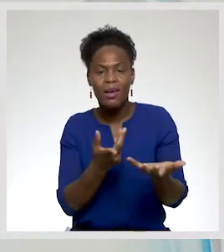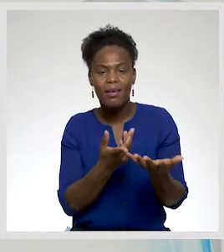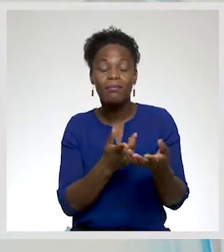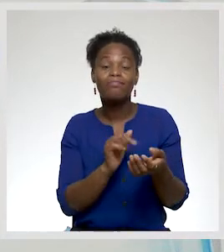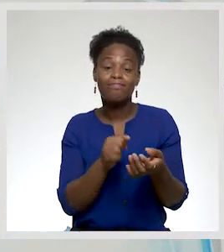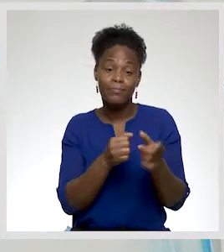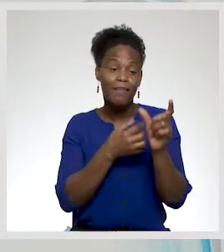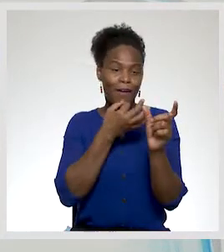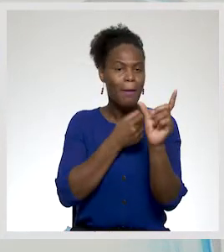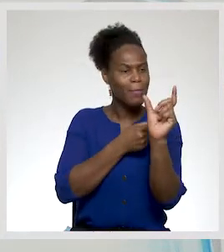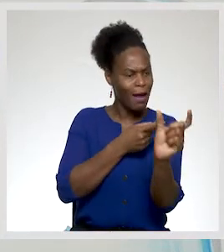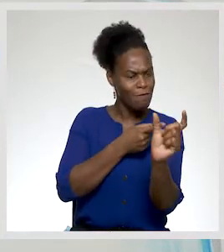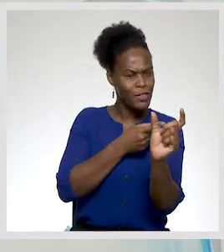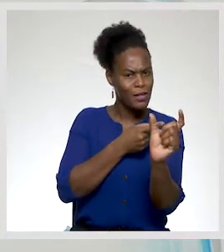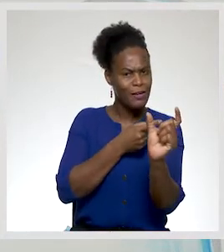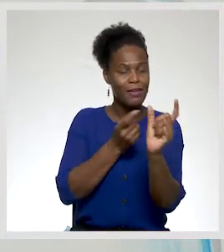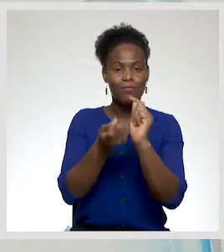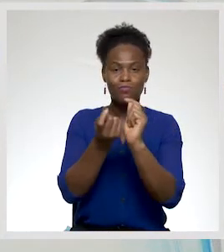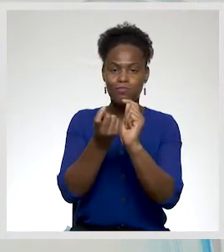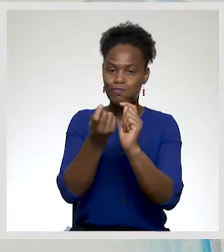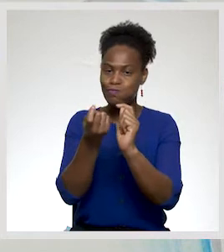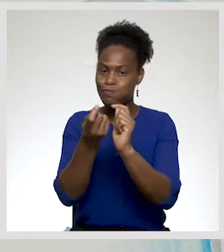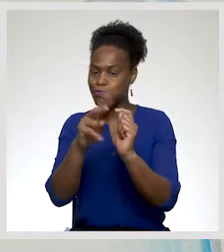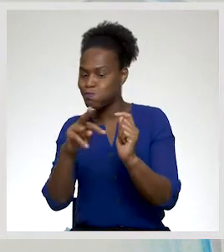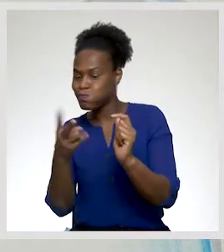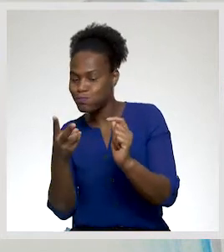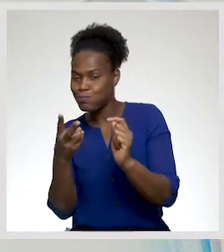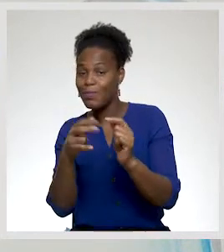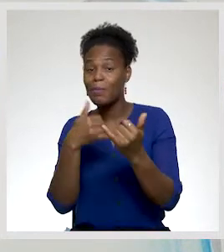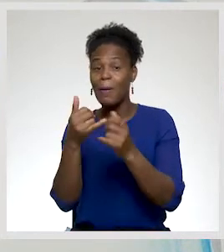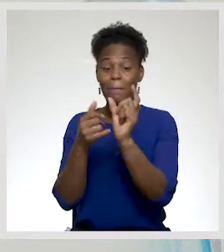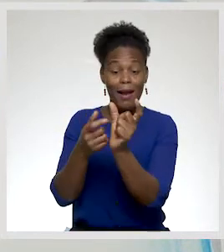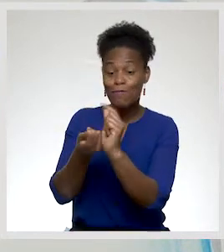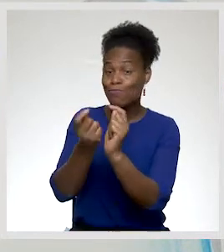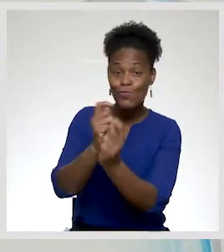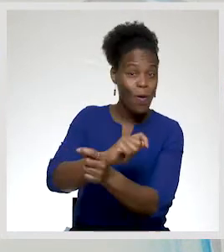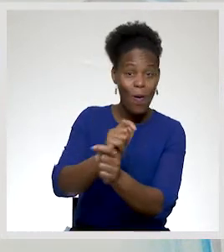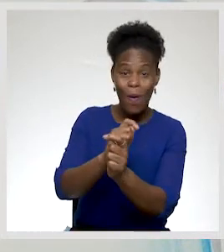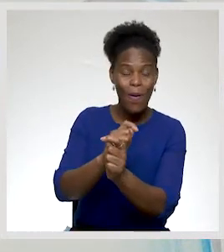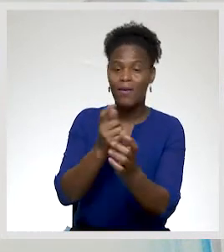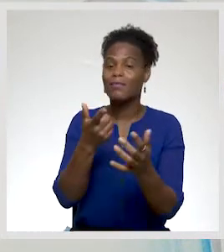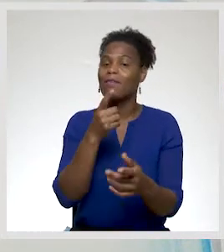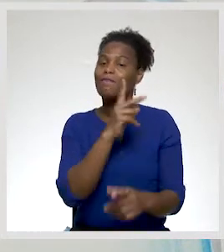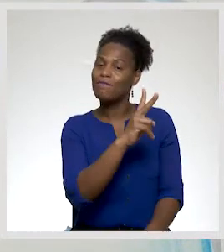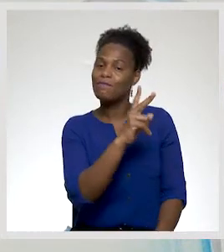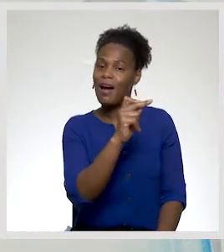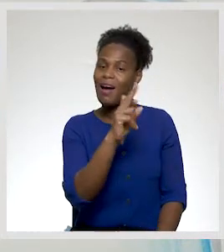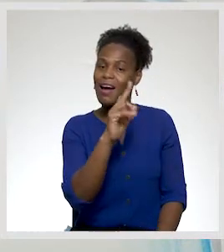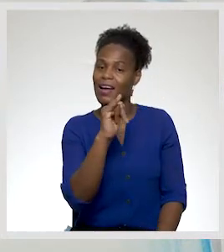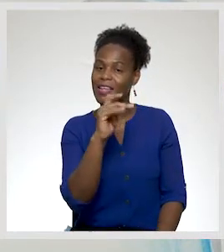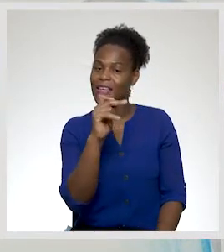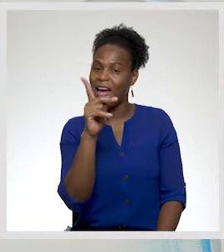De palavras variáveis e de palavras invariáveis. Vocês perceberam qual é a diferença